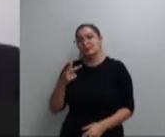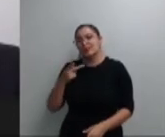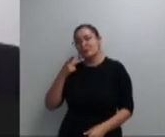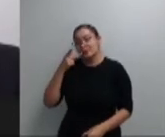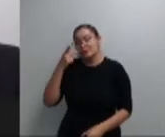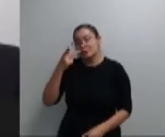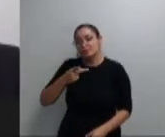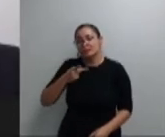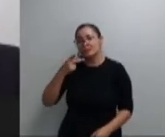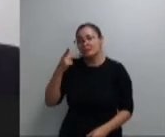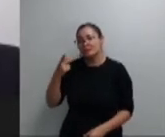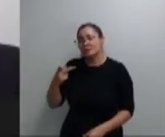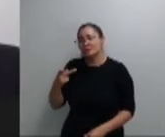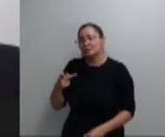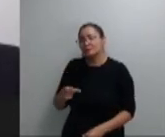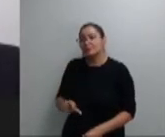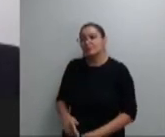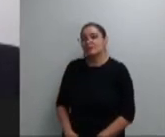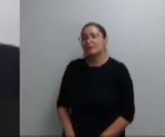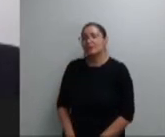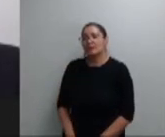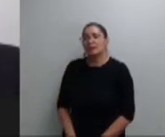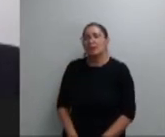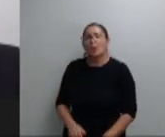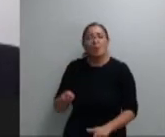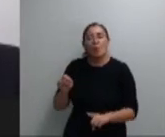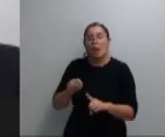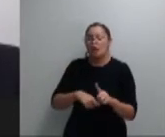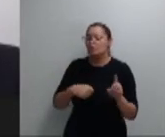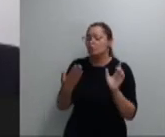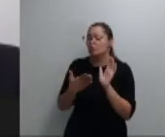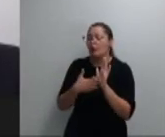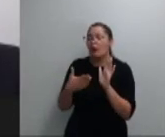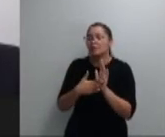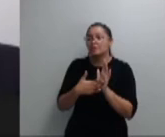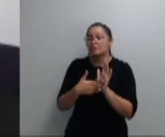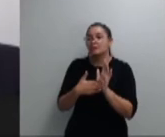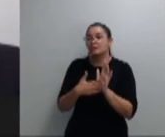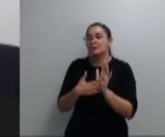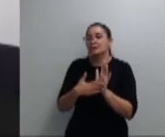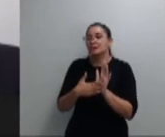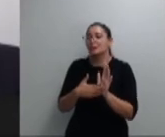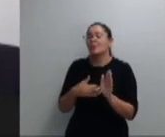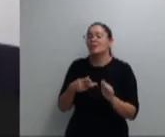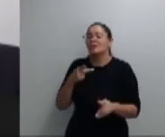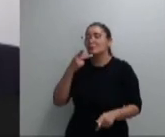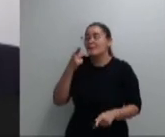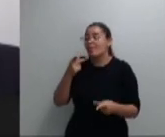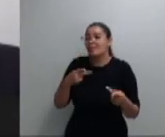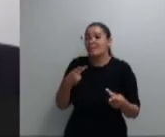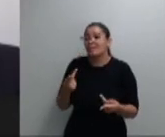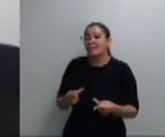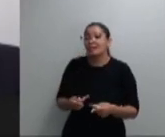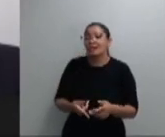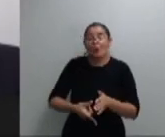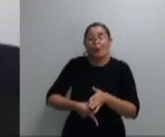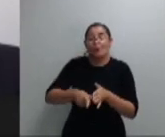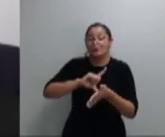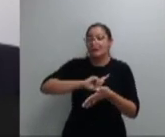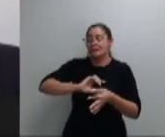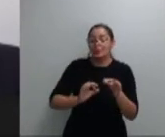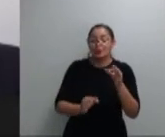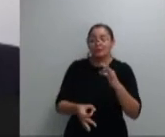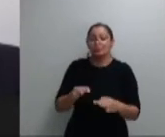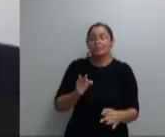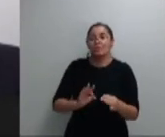o acesso aos meios de prova no que possa colidir com um antecipado julgamento